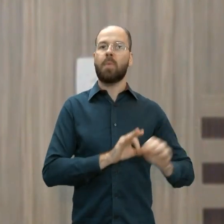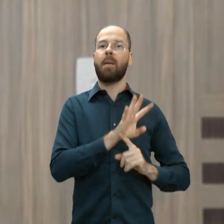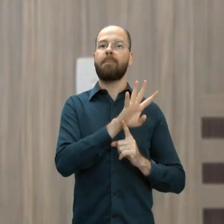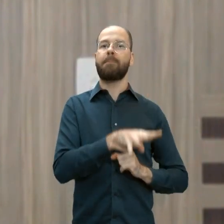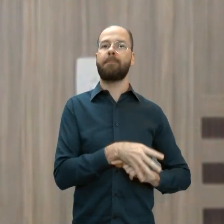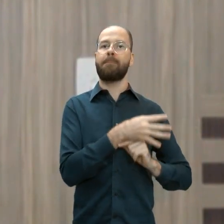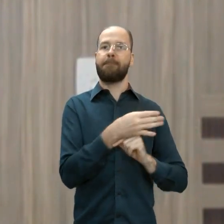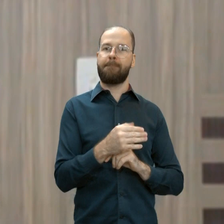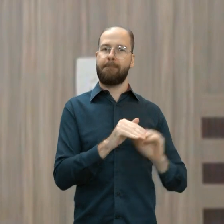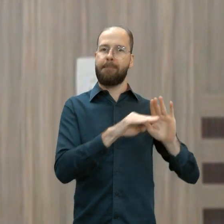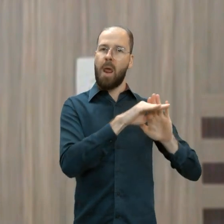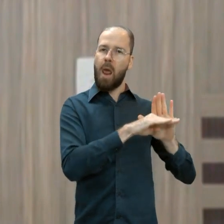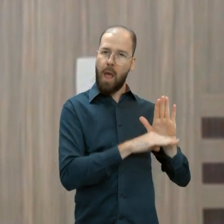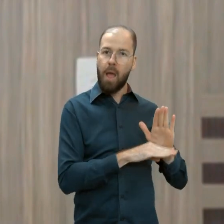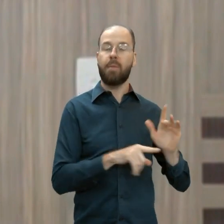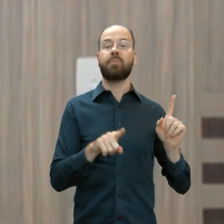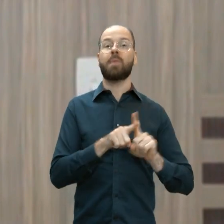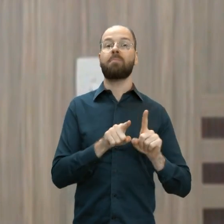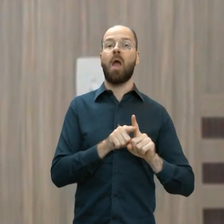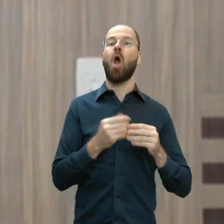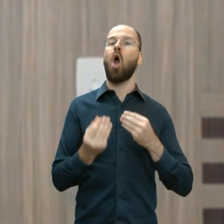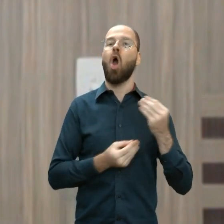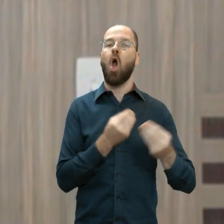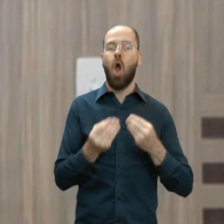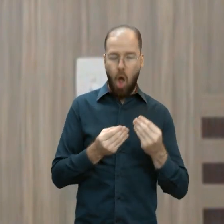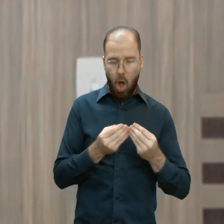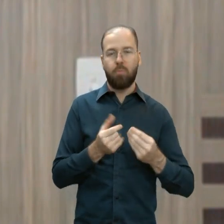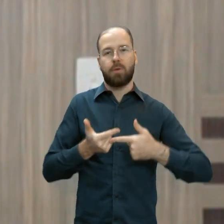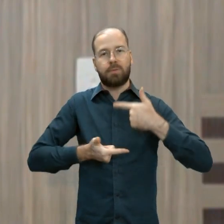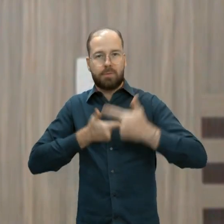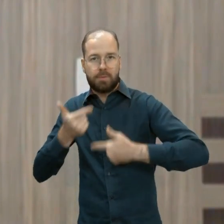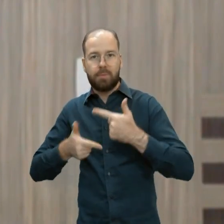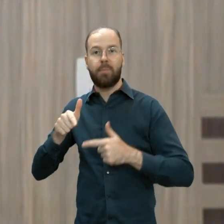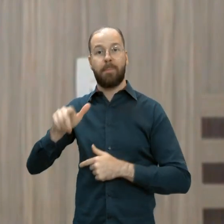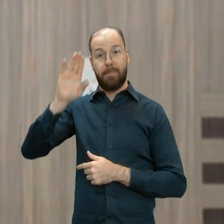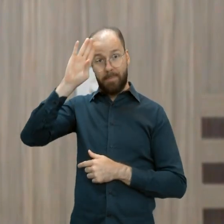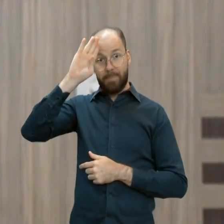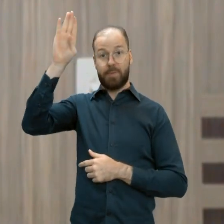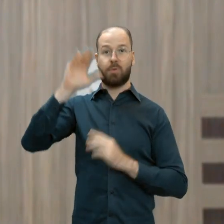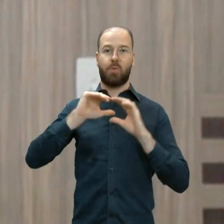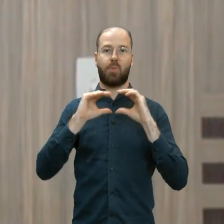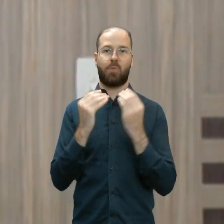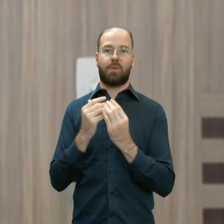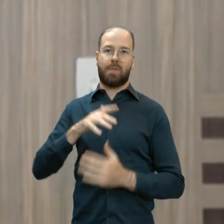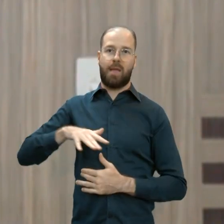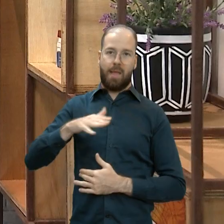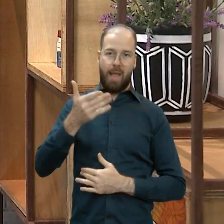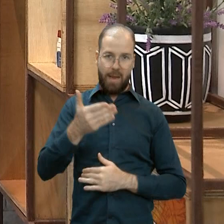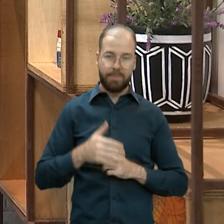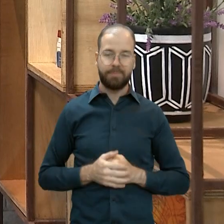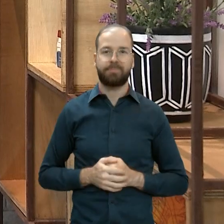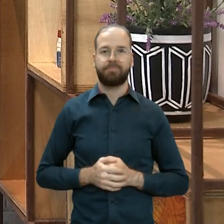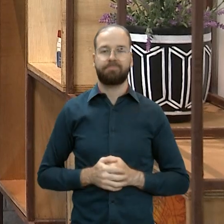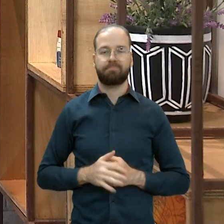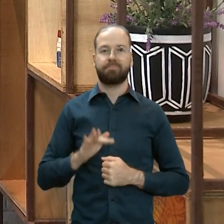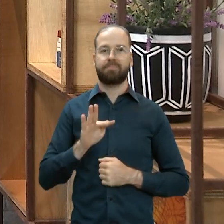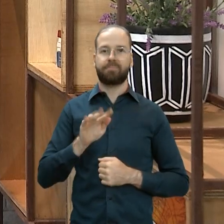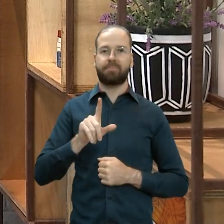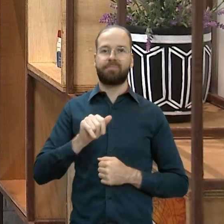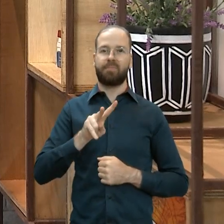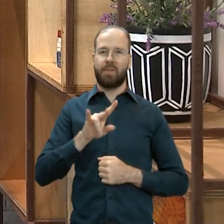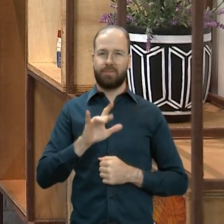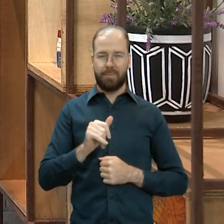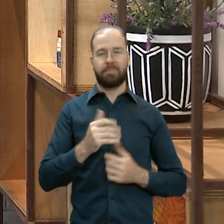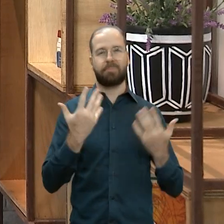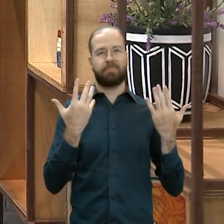a logística desse grande congresso, que é o principal congresso da nossa área. Flávia, eu quero te parabenizar, te agradecer pela